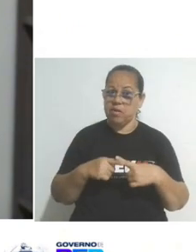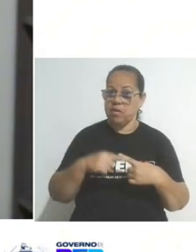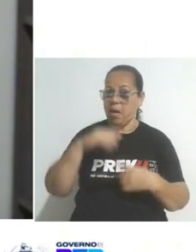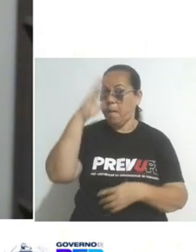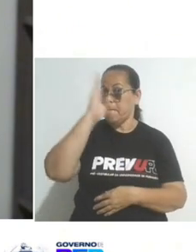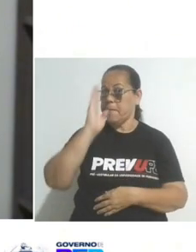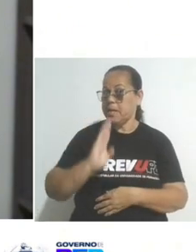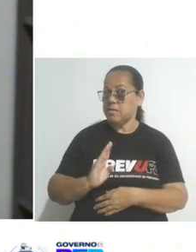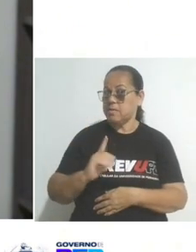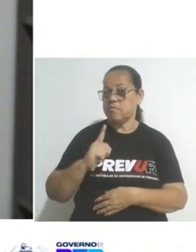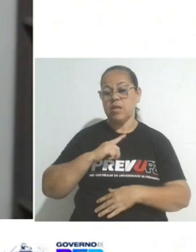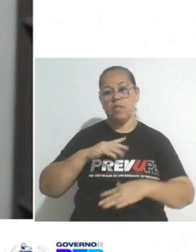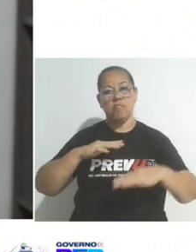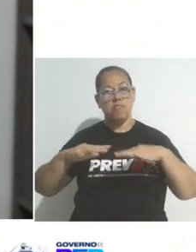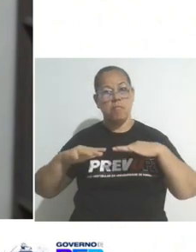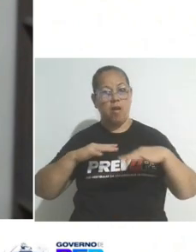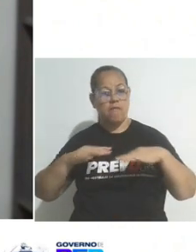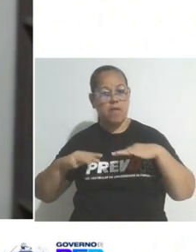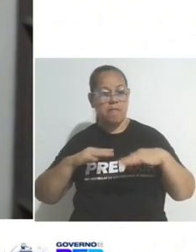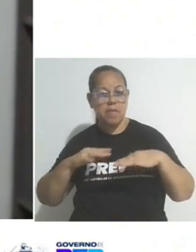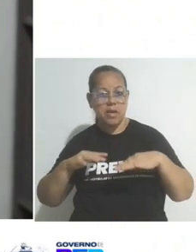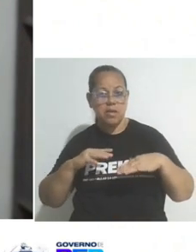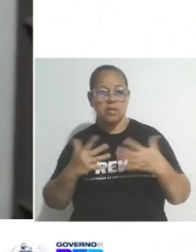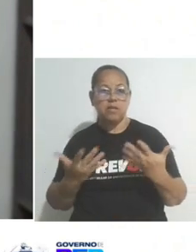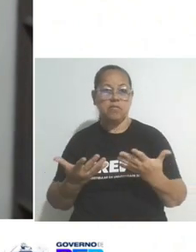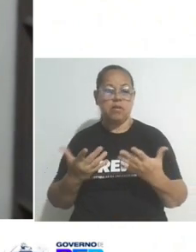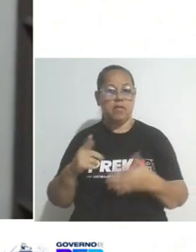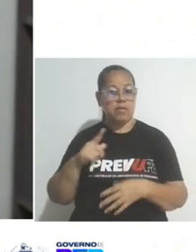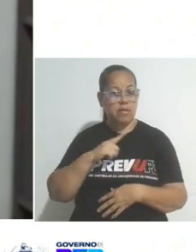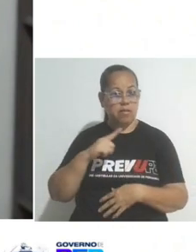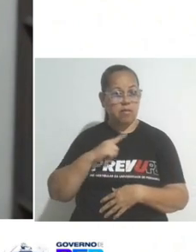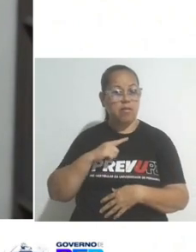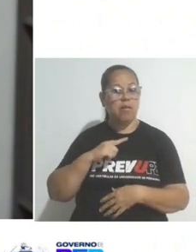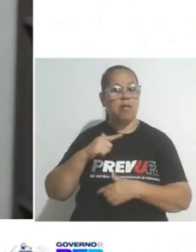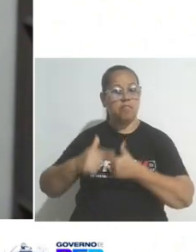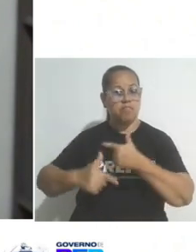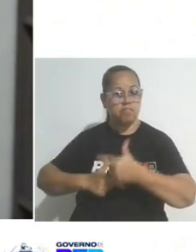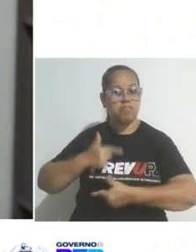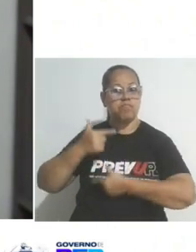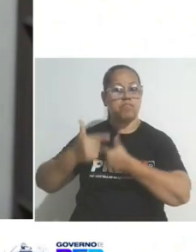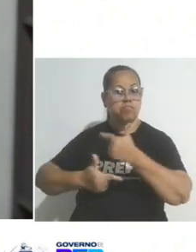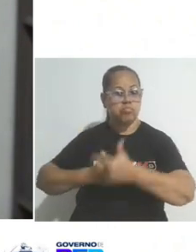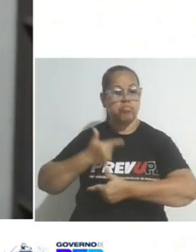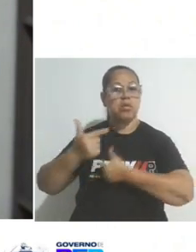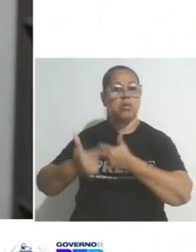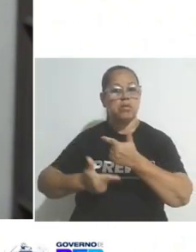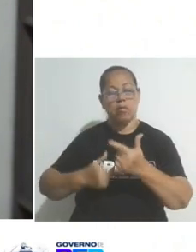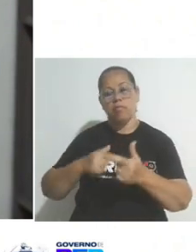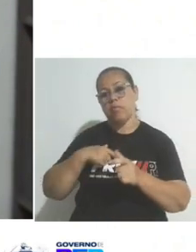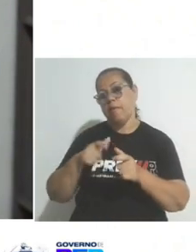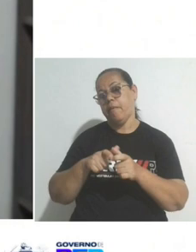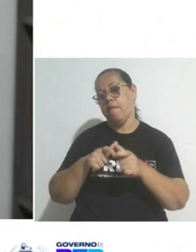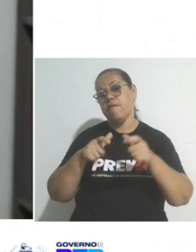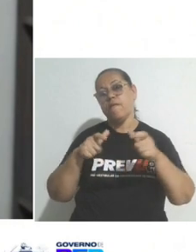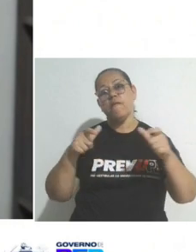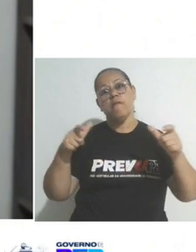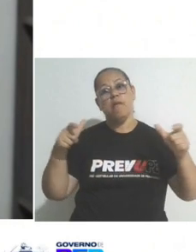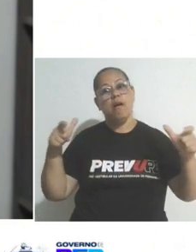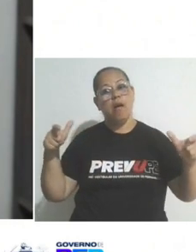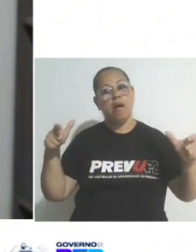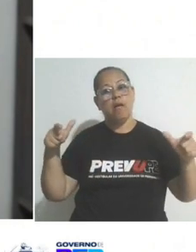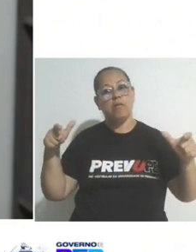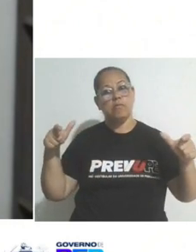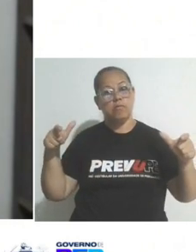Brasil onde o movimento em questão estava e está atuando e atua há um vasto território